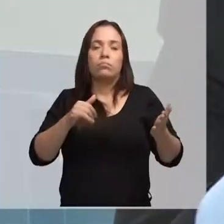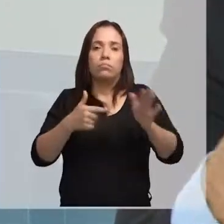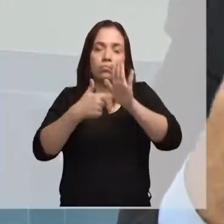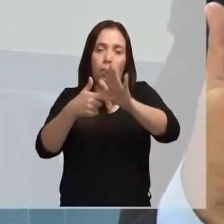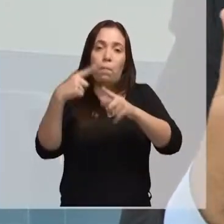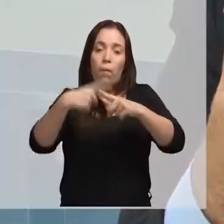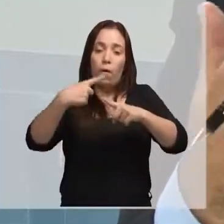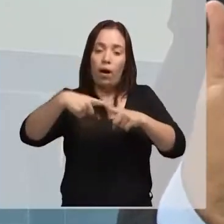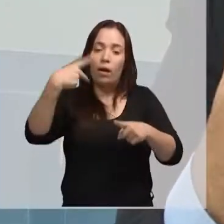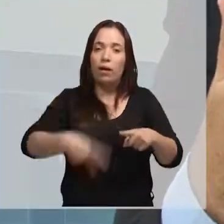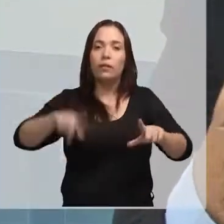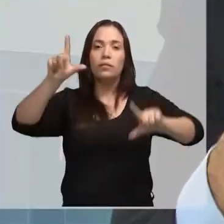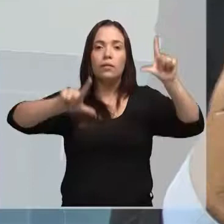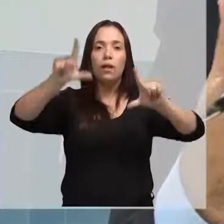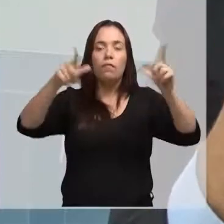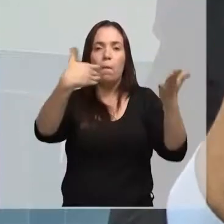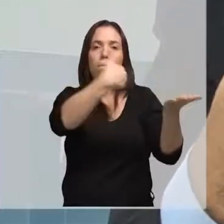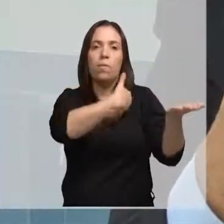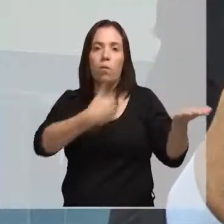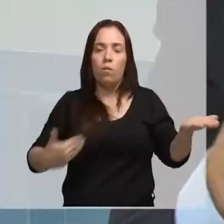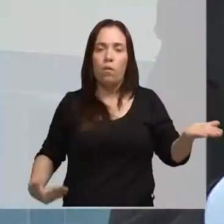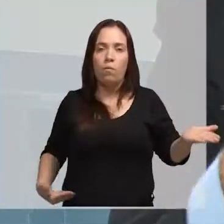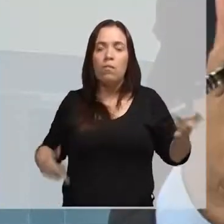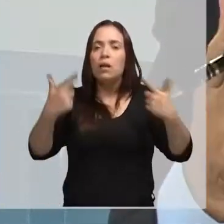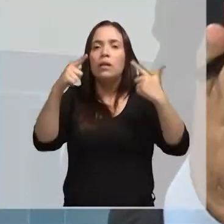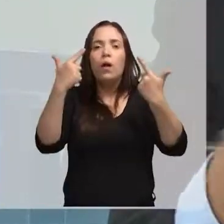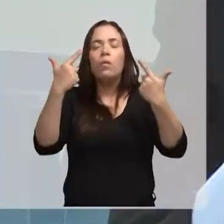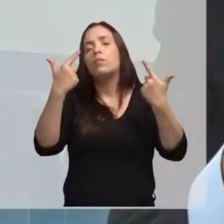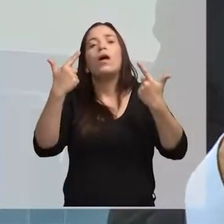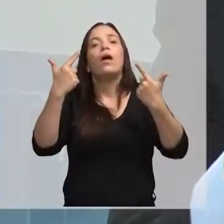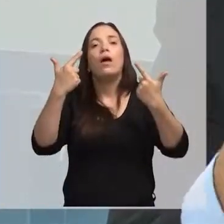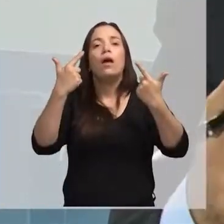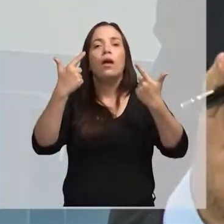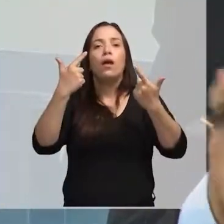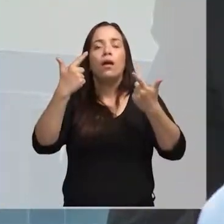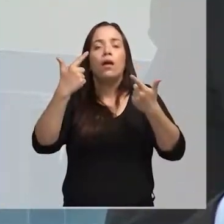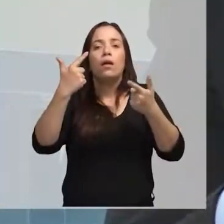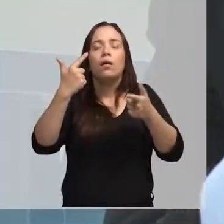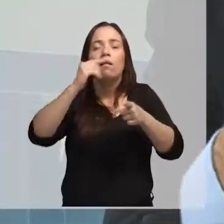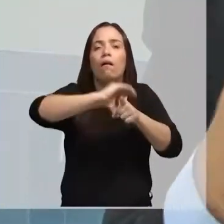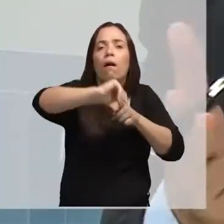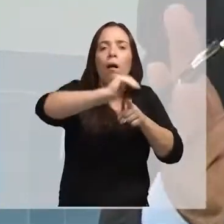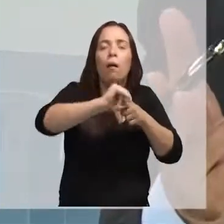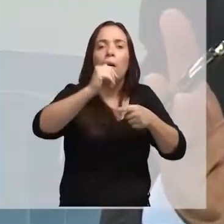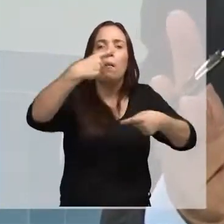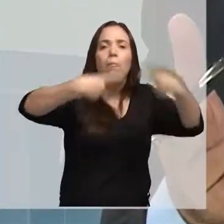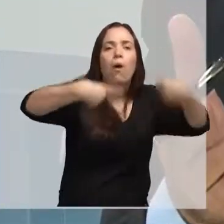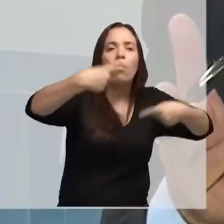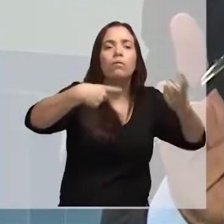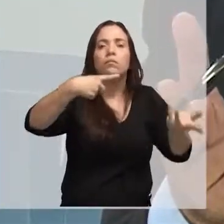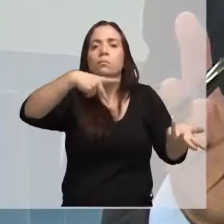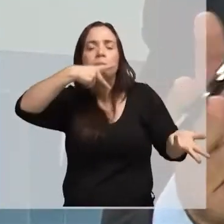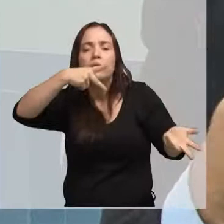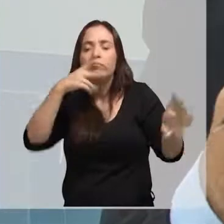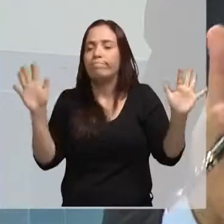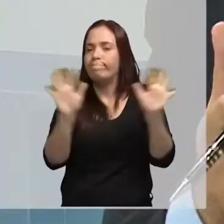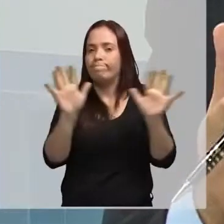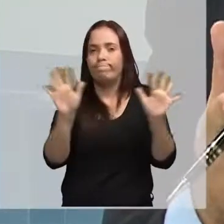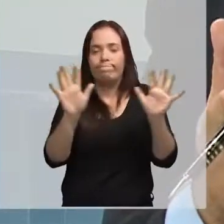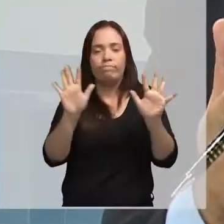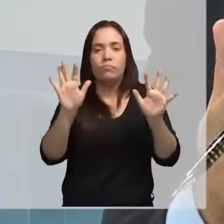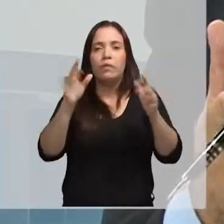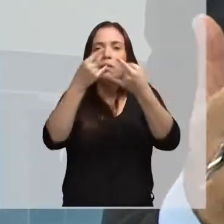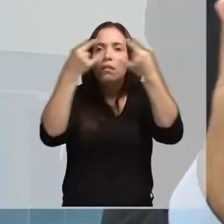pública como a nossa aqui, ela não tem interesse eleitoral, nem tem interesse partidário, nem tem interesse financeiro em nada. Né? E isso é muito